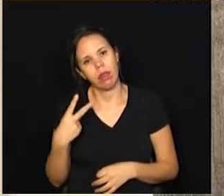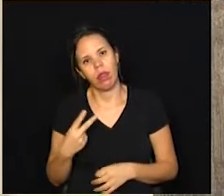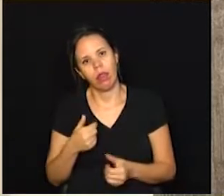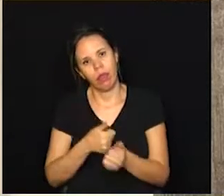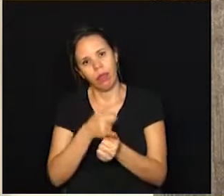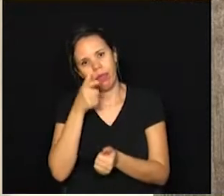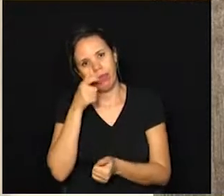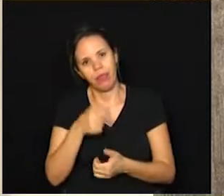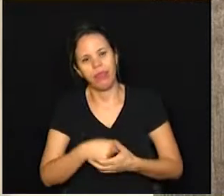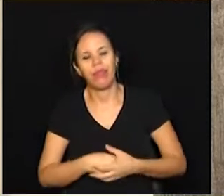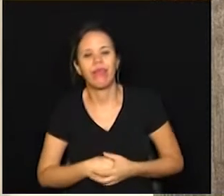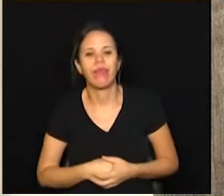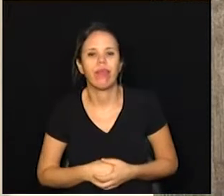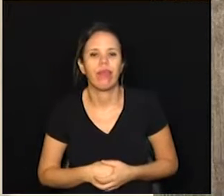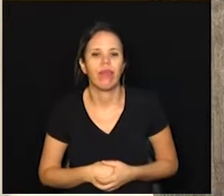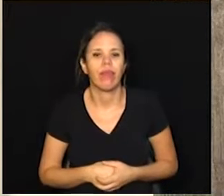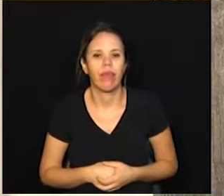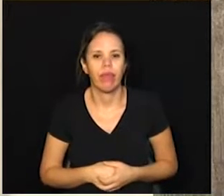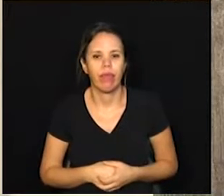acompanhar.